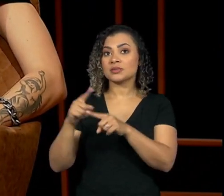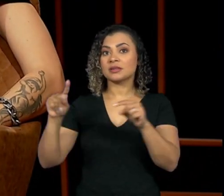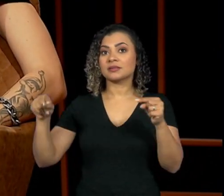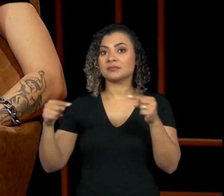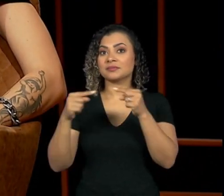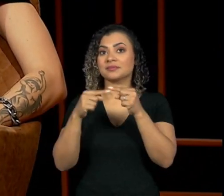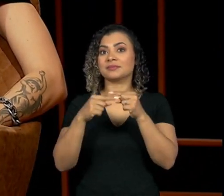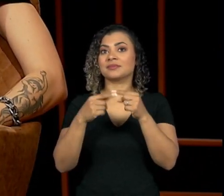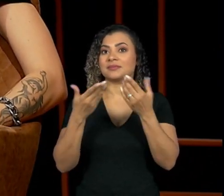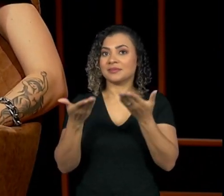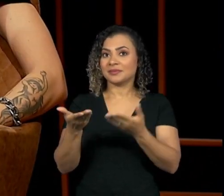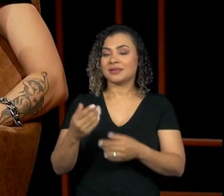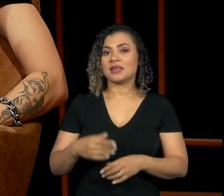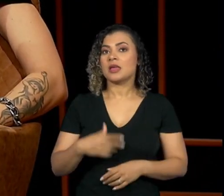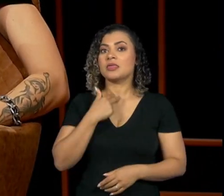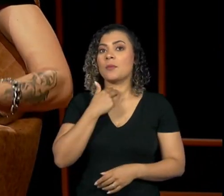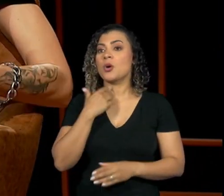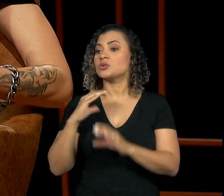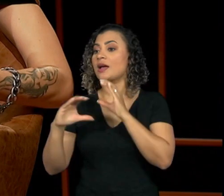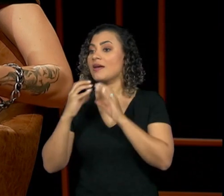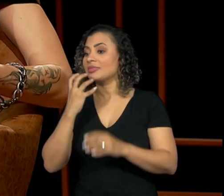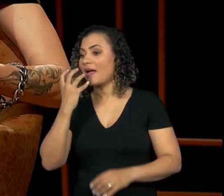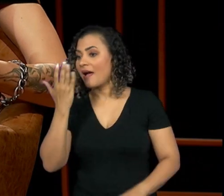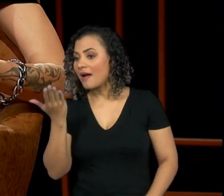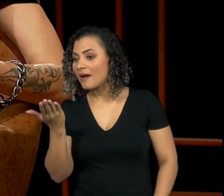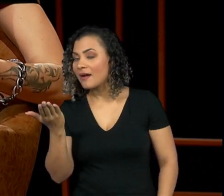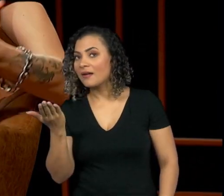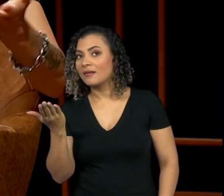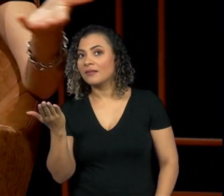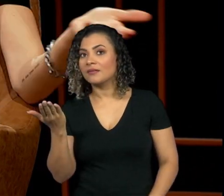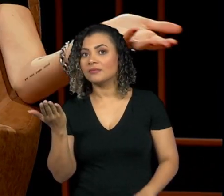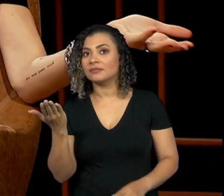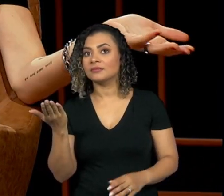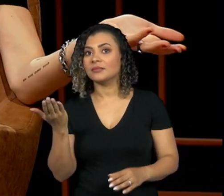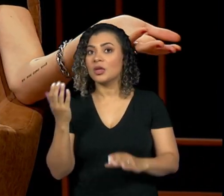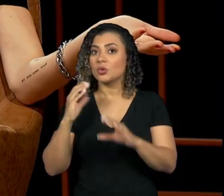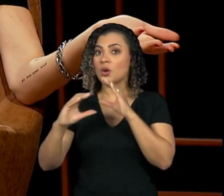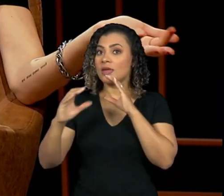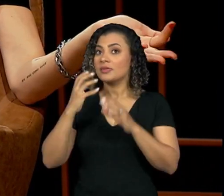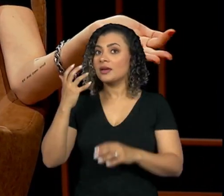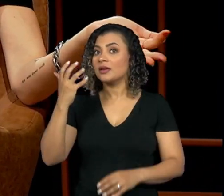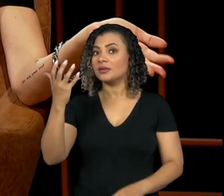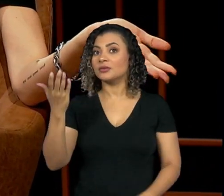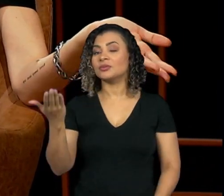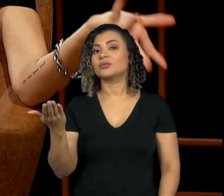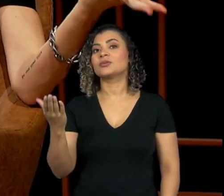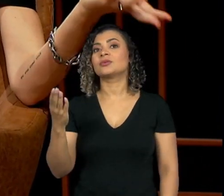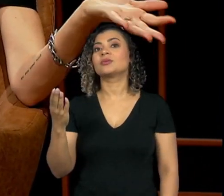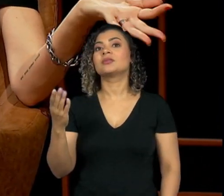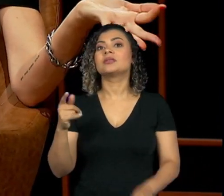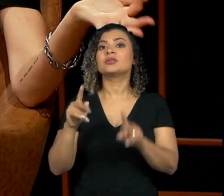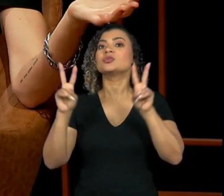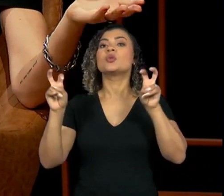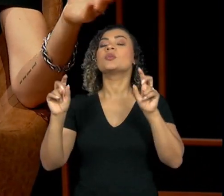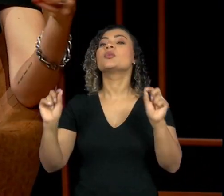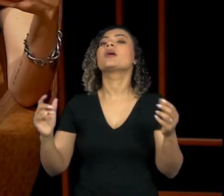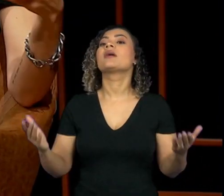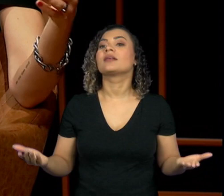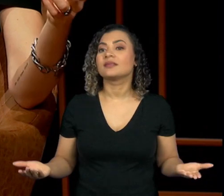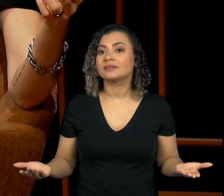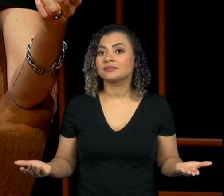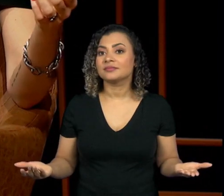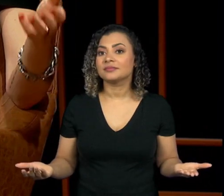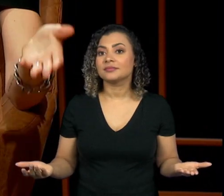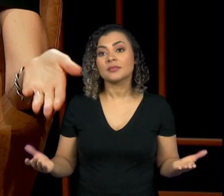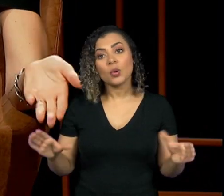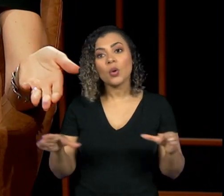isso, sabe? Não posso cantar algo, porque eu estou cantando, por exemplo, o Belchior, eu estou cantando sobre o quê?